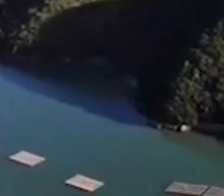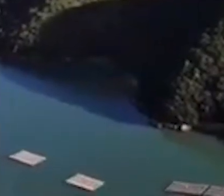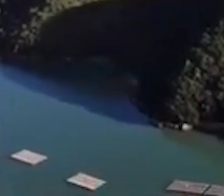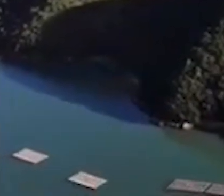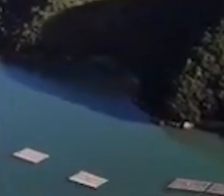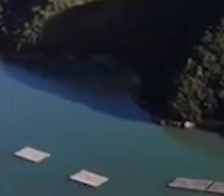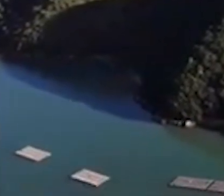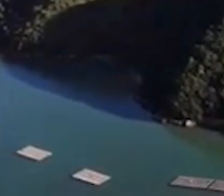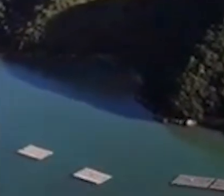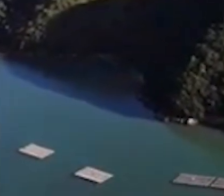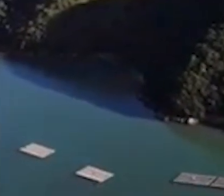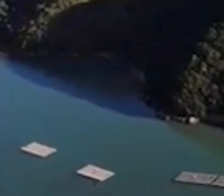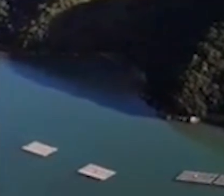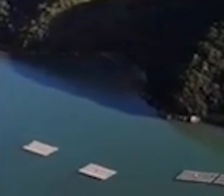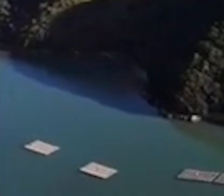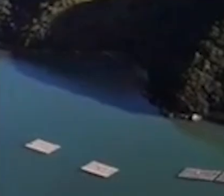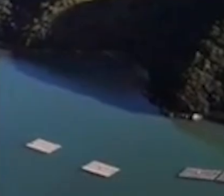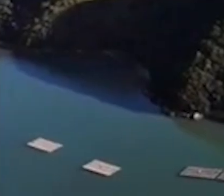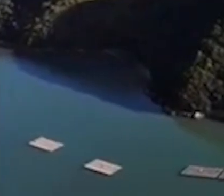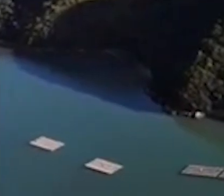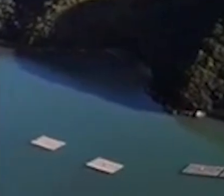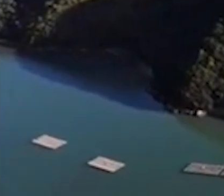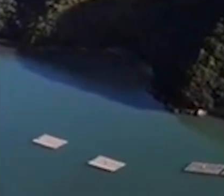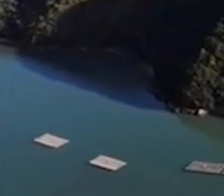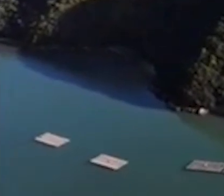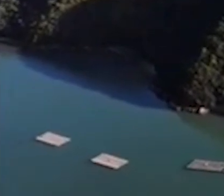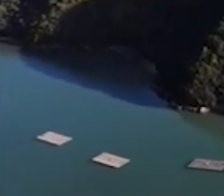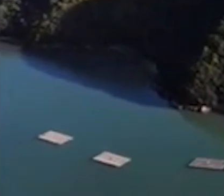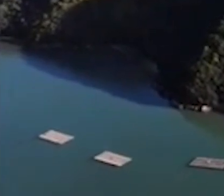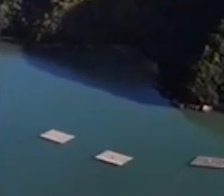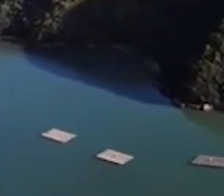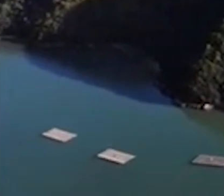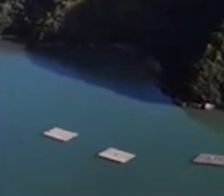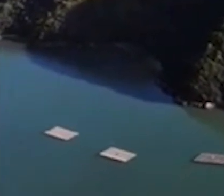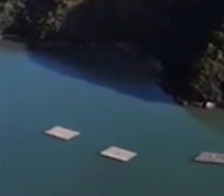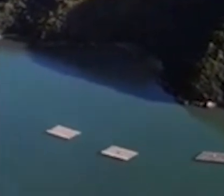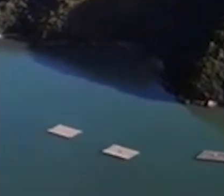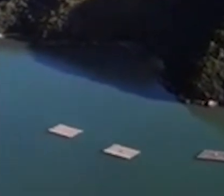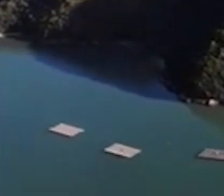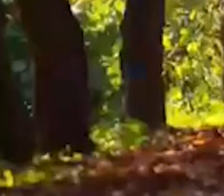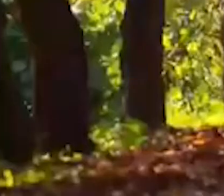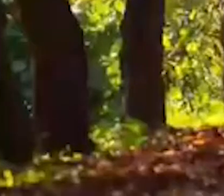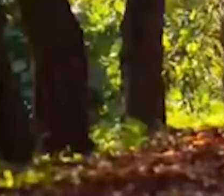dejando solo el silencio, que a los pocos se evapora.